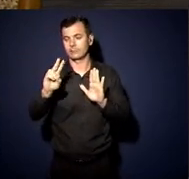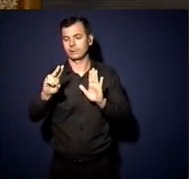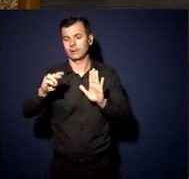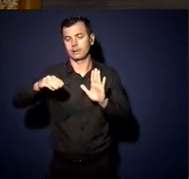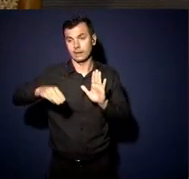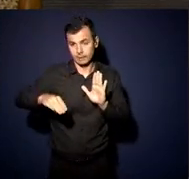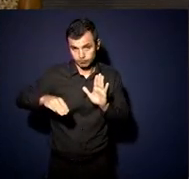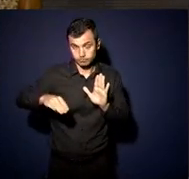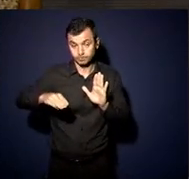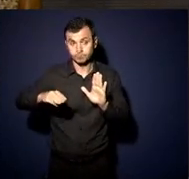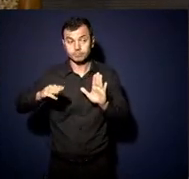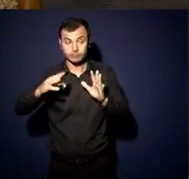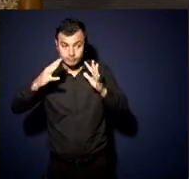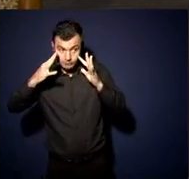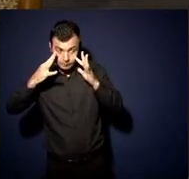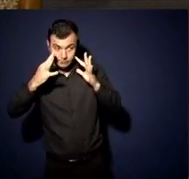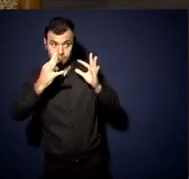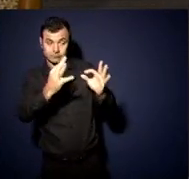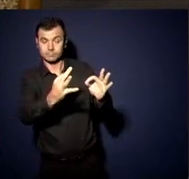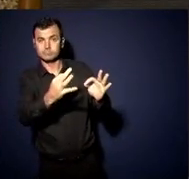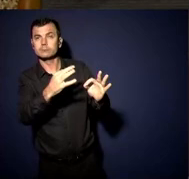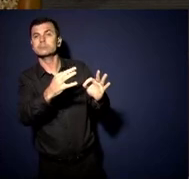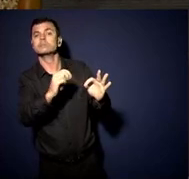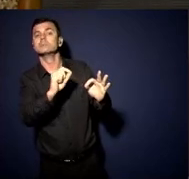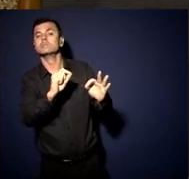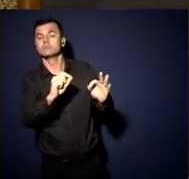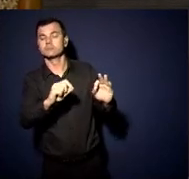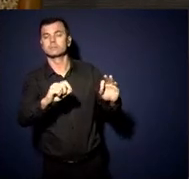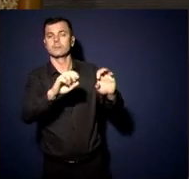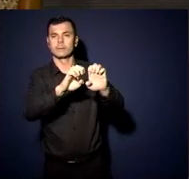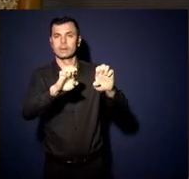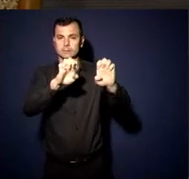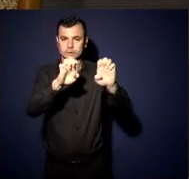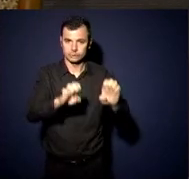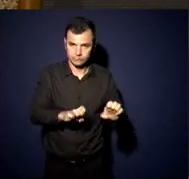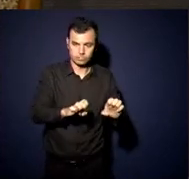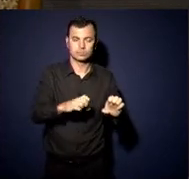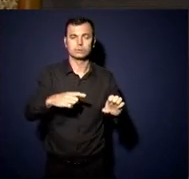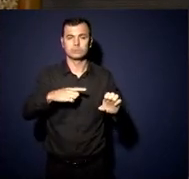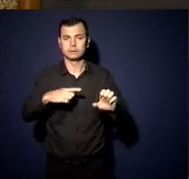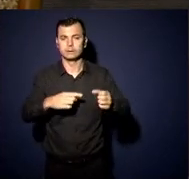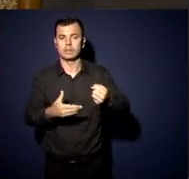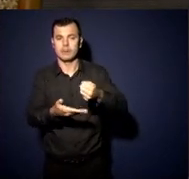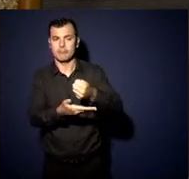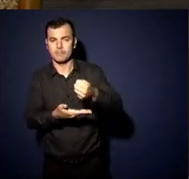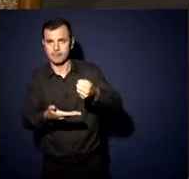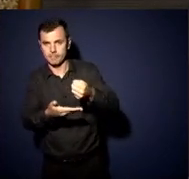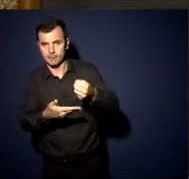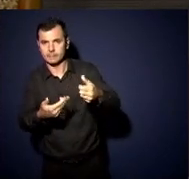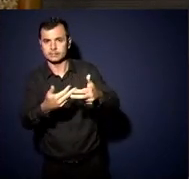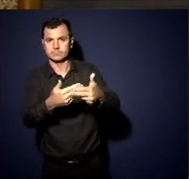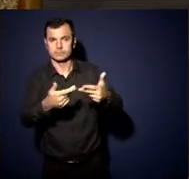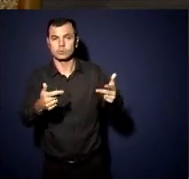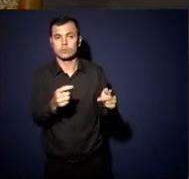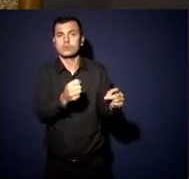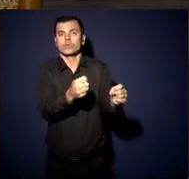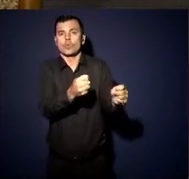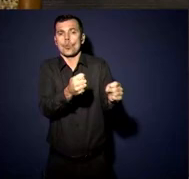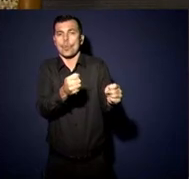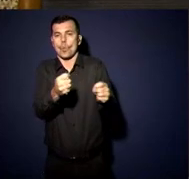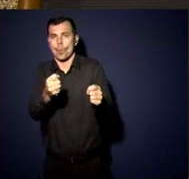para estrutura de funcionamento da regulação se alicerçando bastante na estrutura de freios e contrapesos